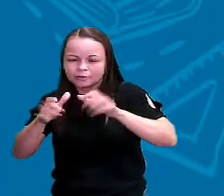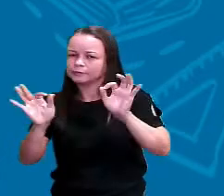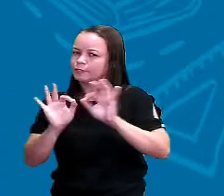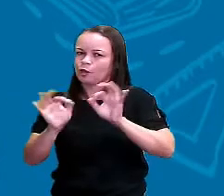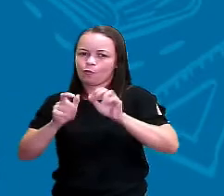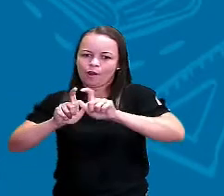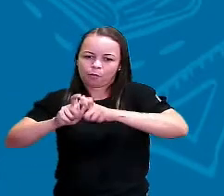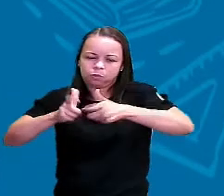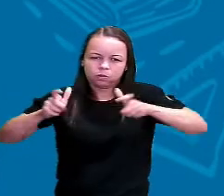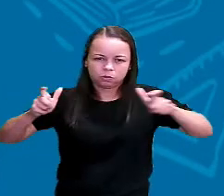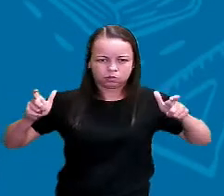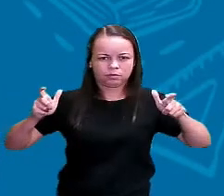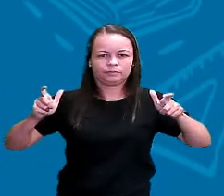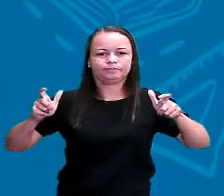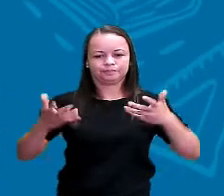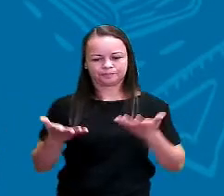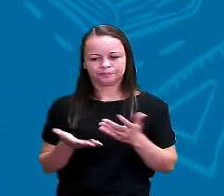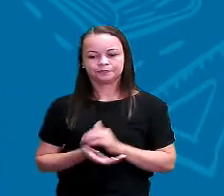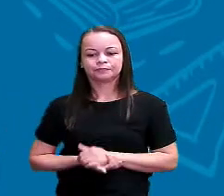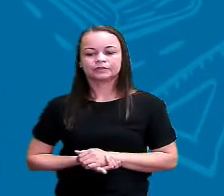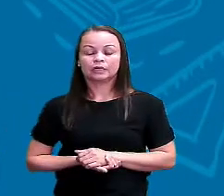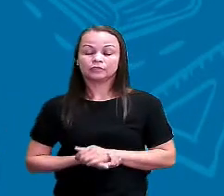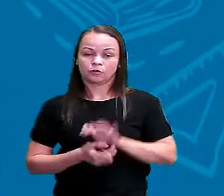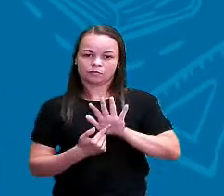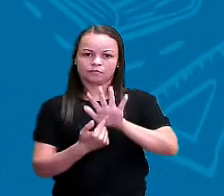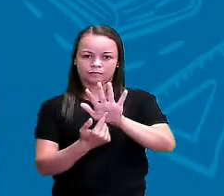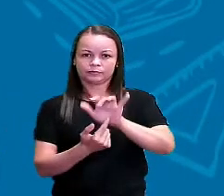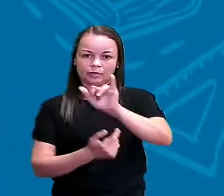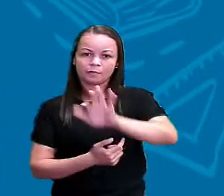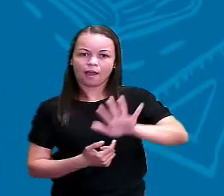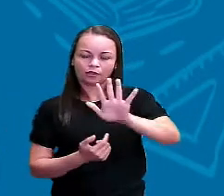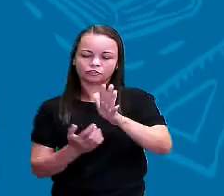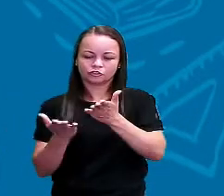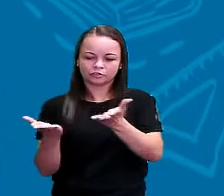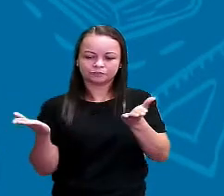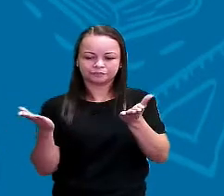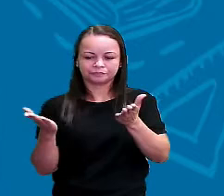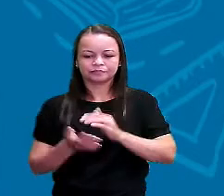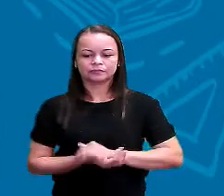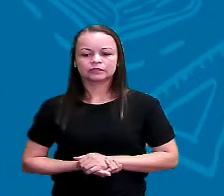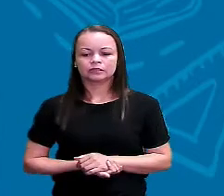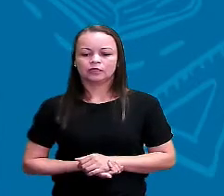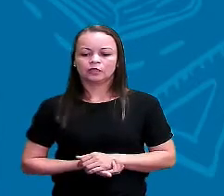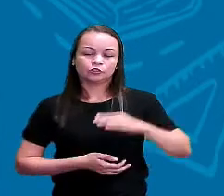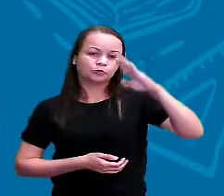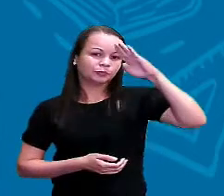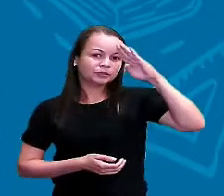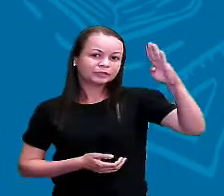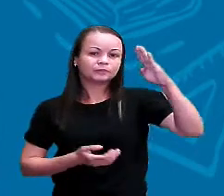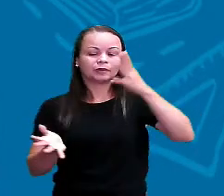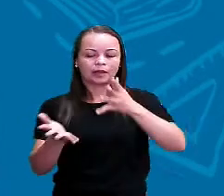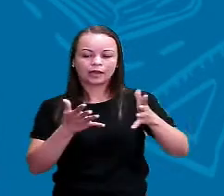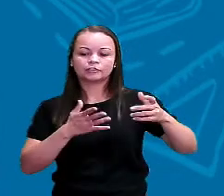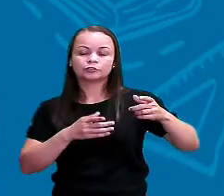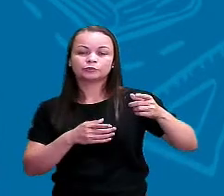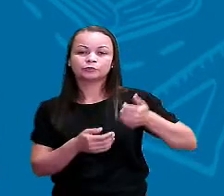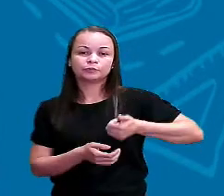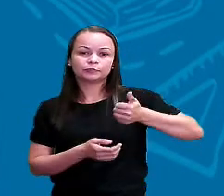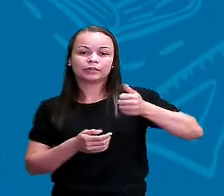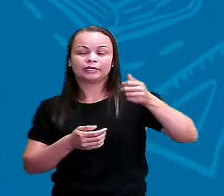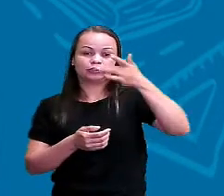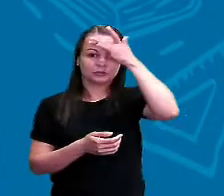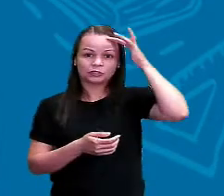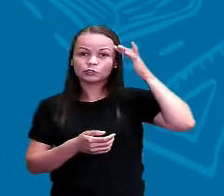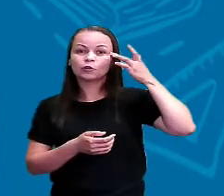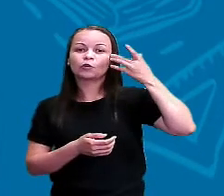eles imaginavam. Ó, aqui eu trouxe algumas imagens, certo? Para vocês verem, ó, os primeiros habitantes do Brasil.